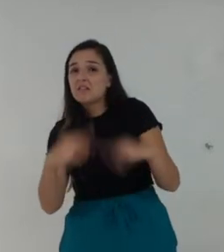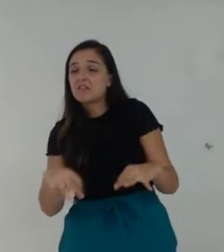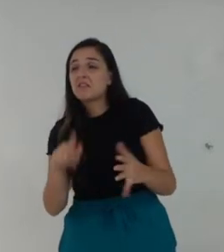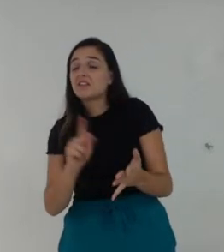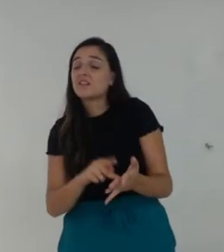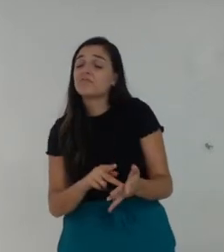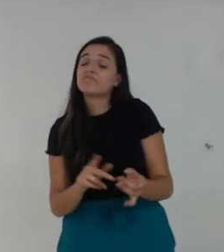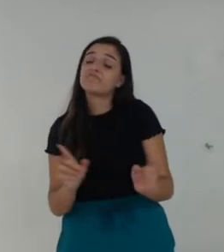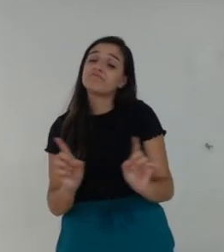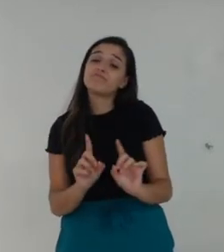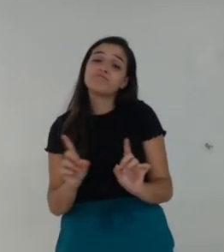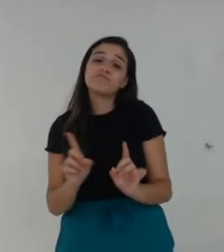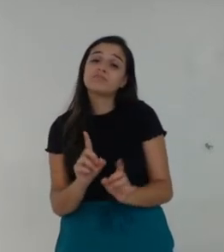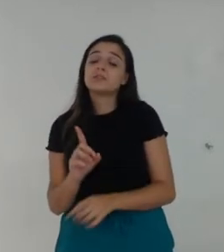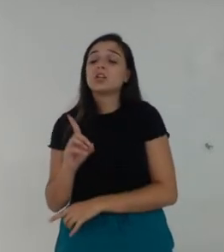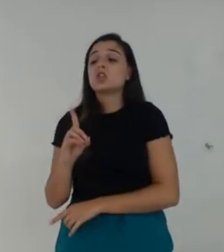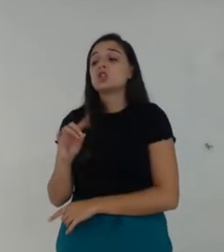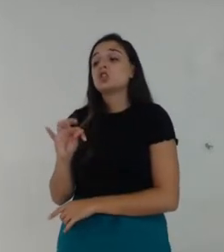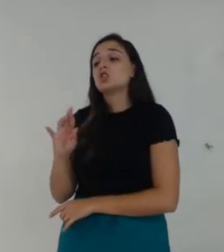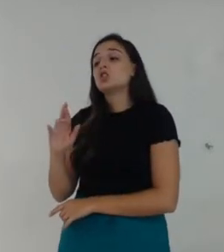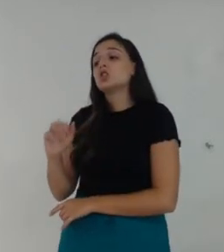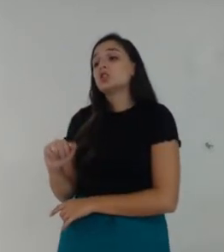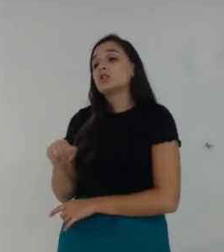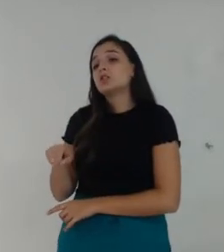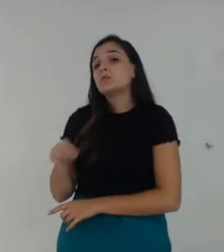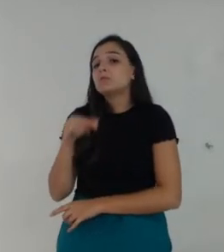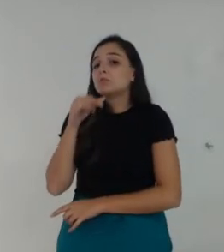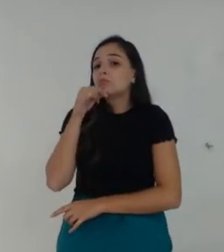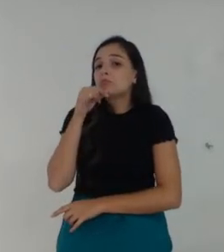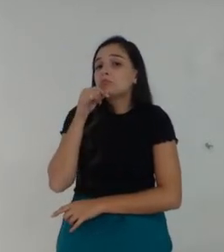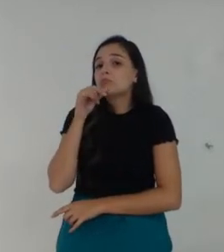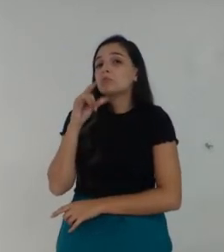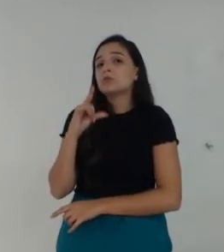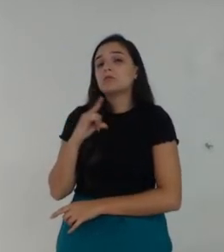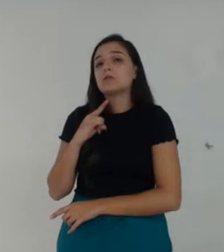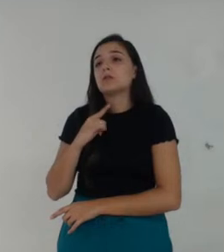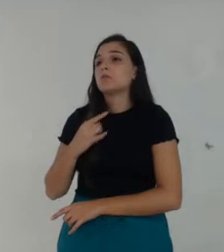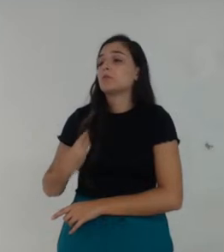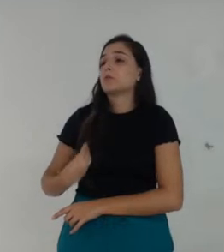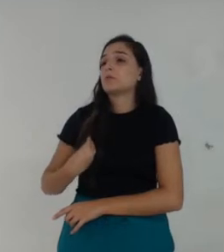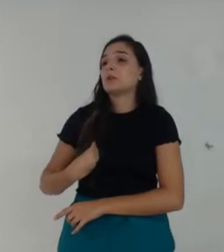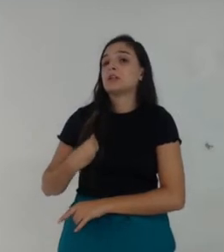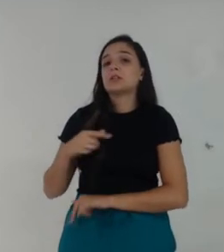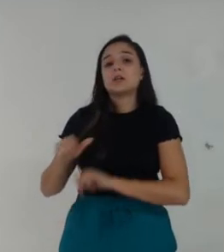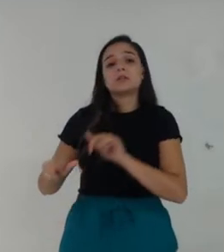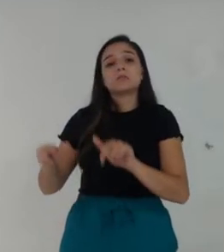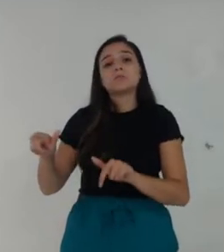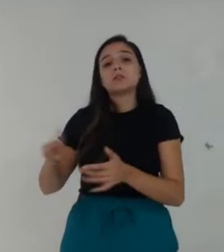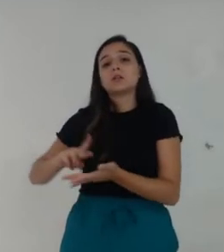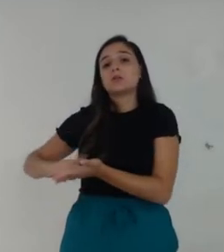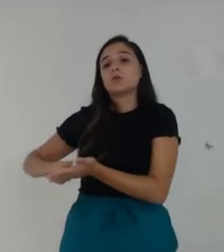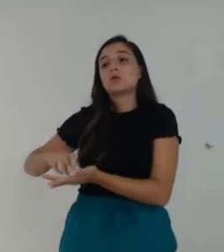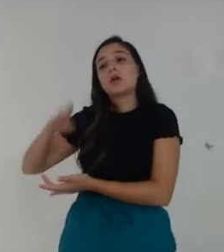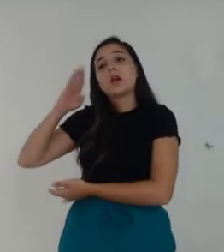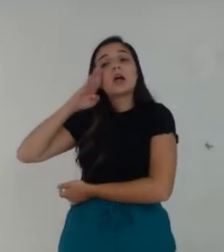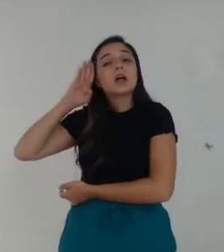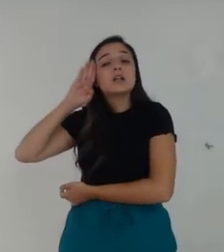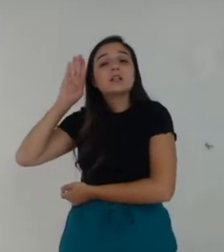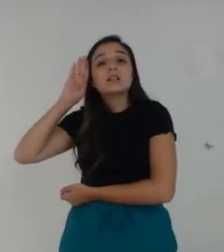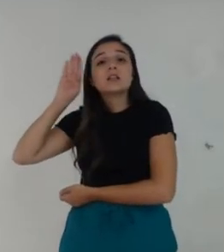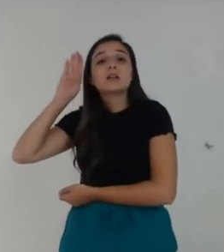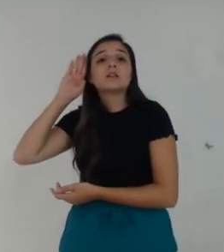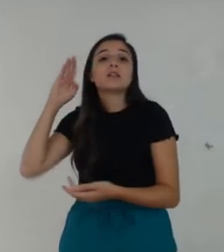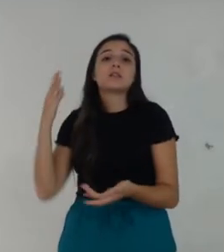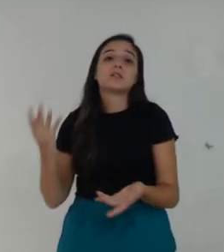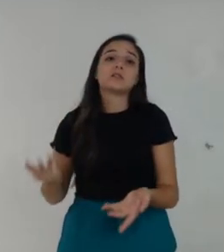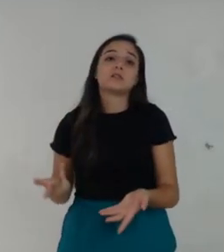realidade. No DITRA, por exemplo, tem uma grande presença de tradutores acadêmicos, né, que evidentemente